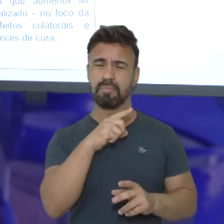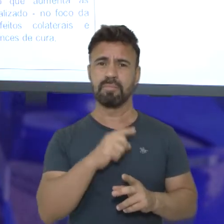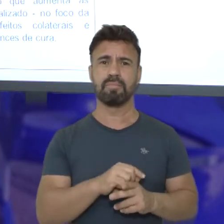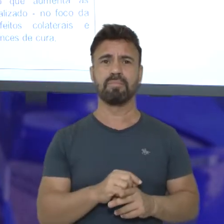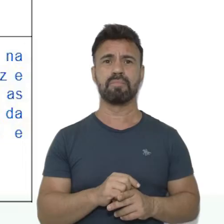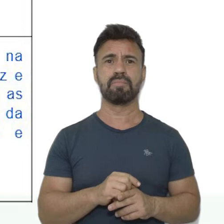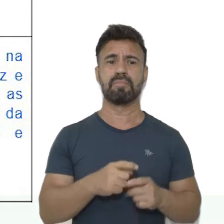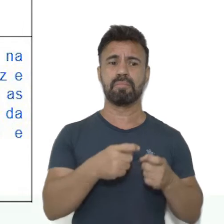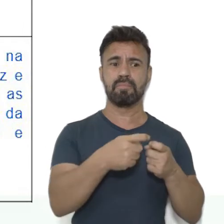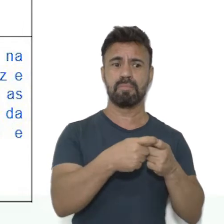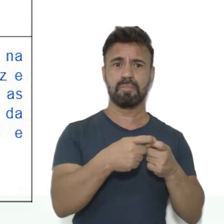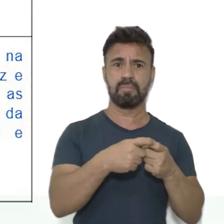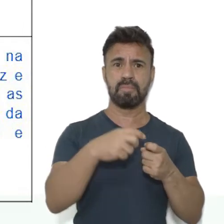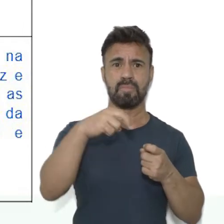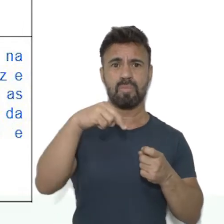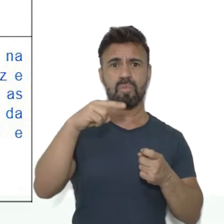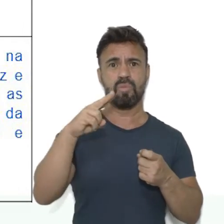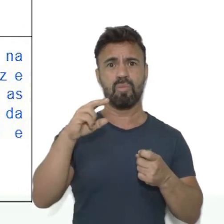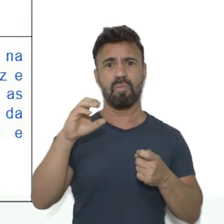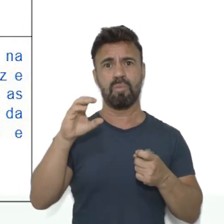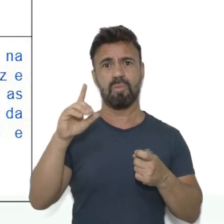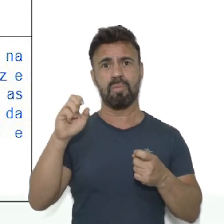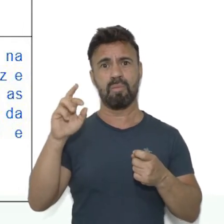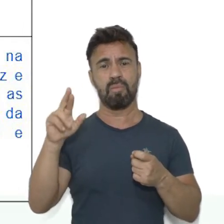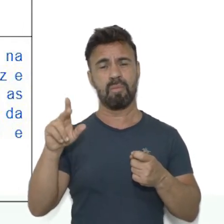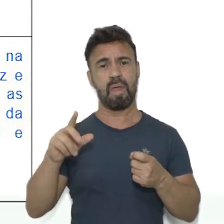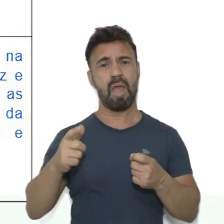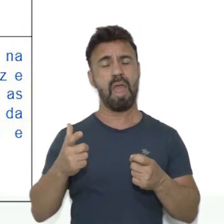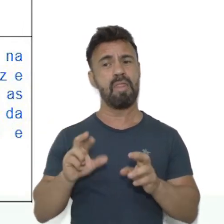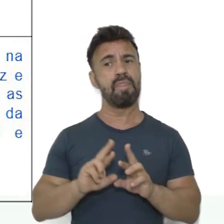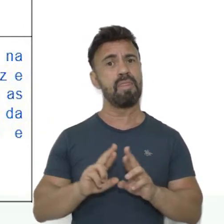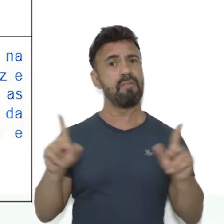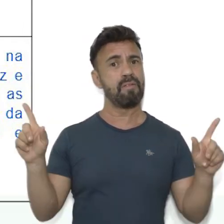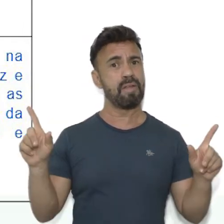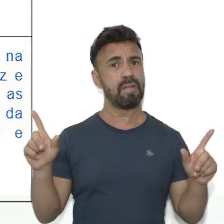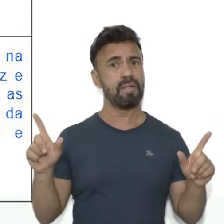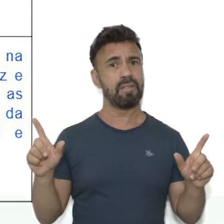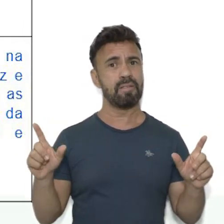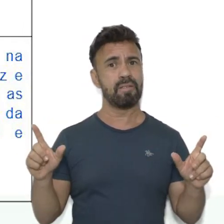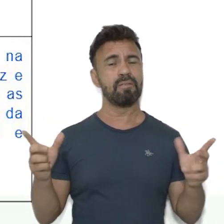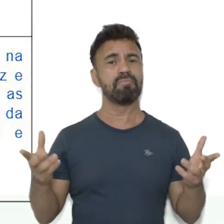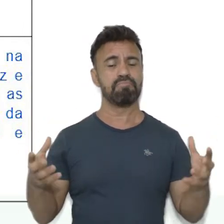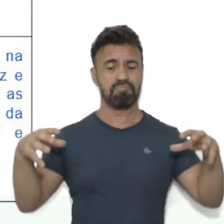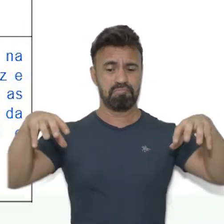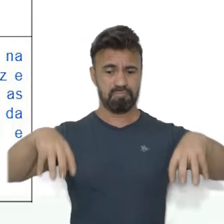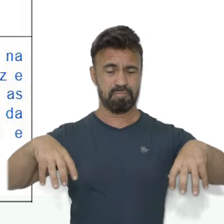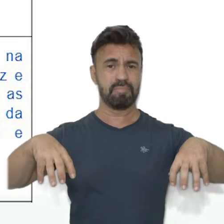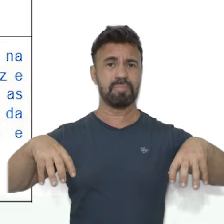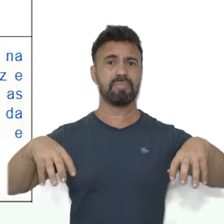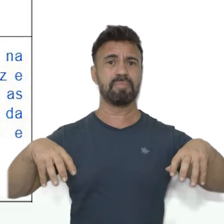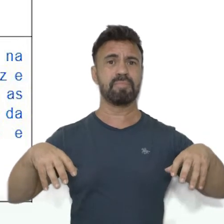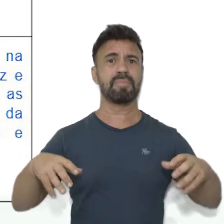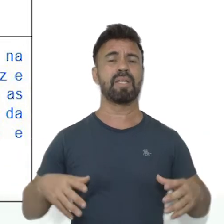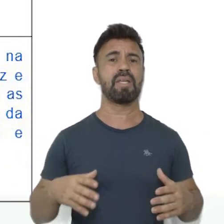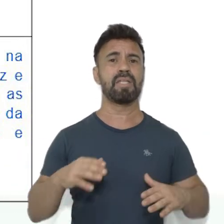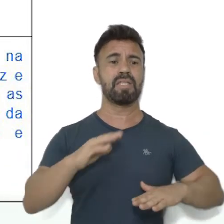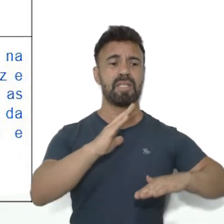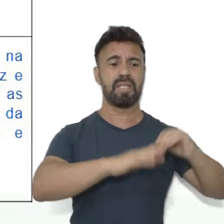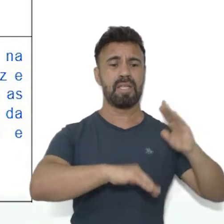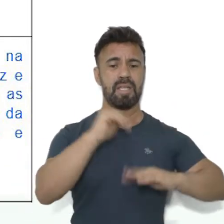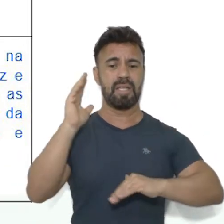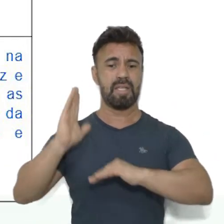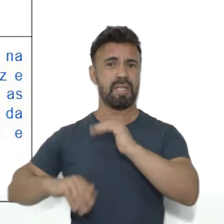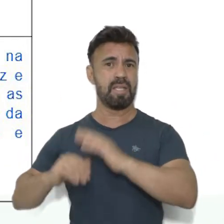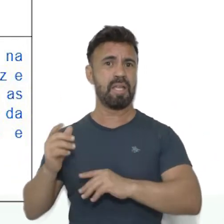coisa, medicina nuclear é outra. Embora as duas especialidades estão relacionadas a diagnóstico